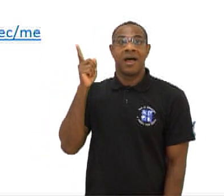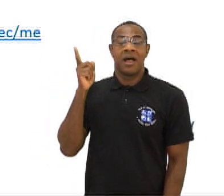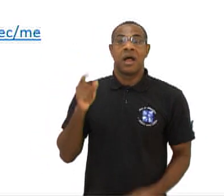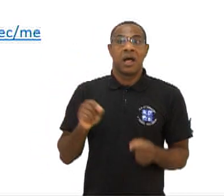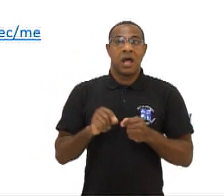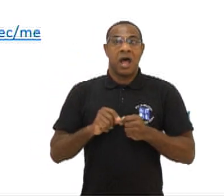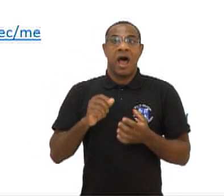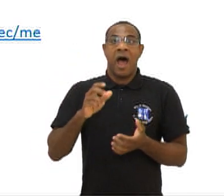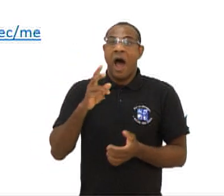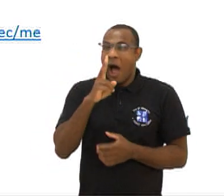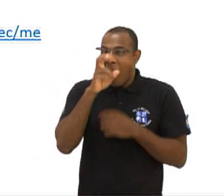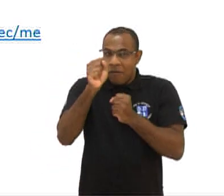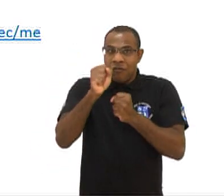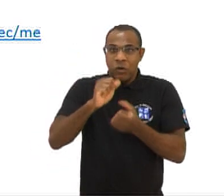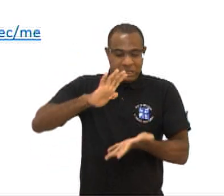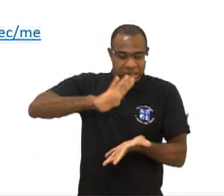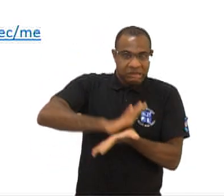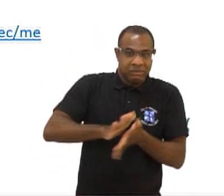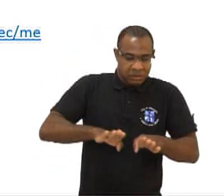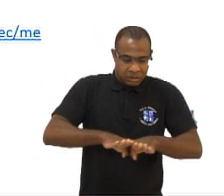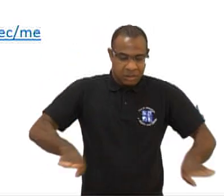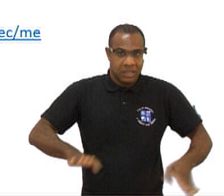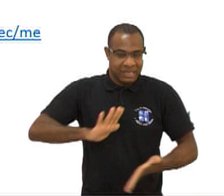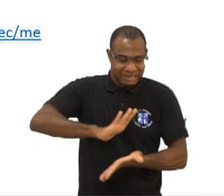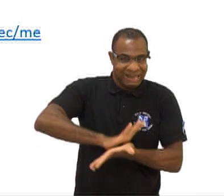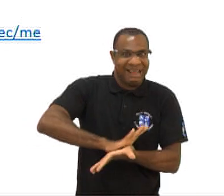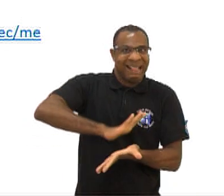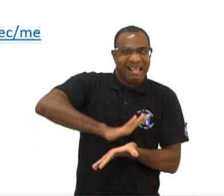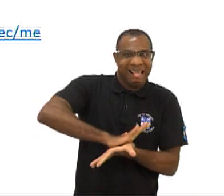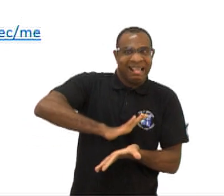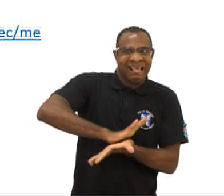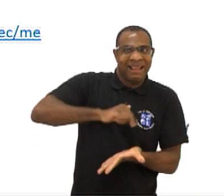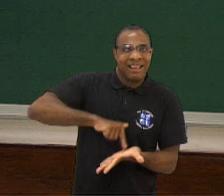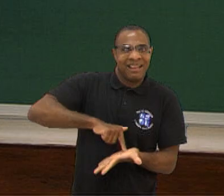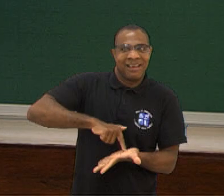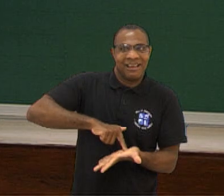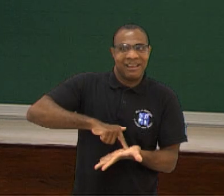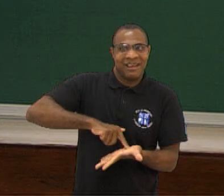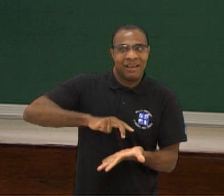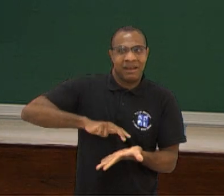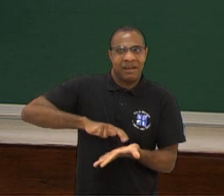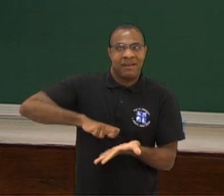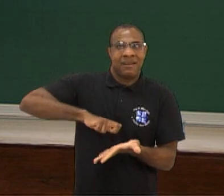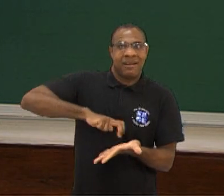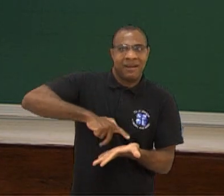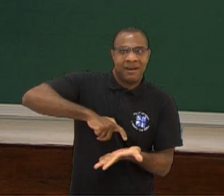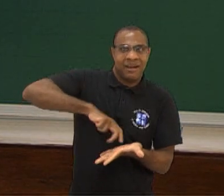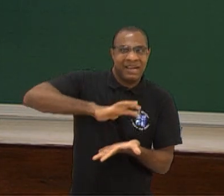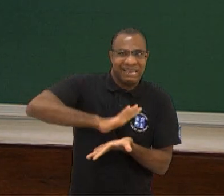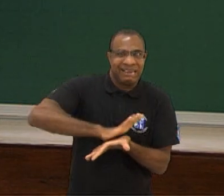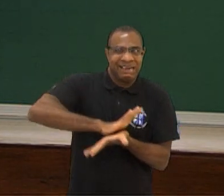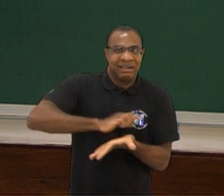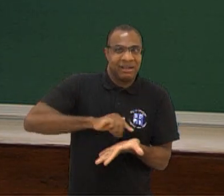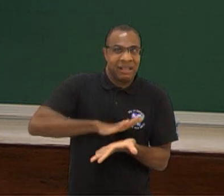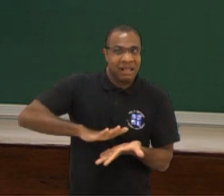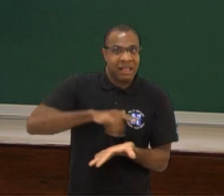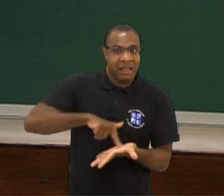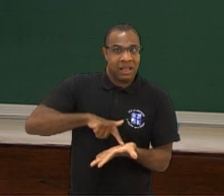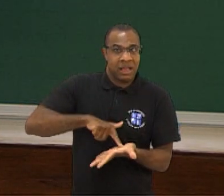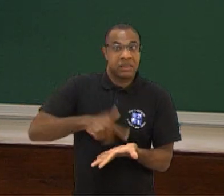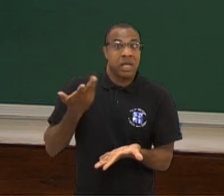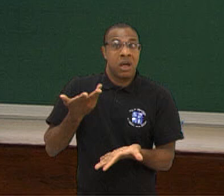força que o cavalo faz sobre o chão, a força que o chão faz sobre o cavalo. Ou seja, O cavalo promove uma ação